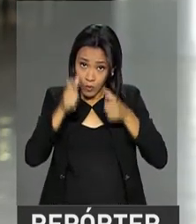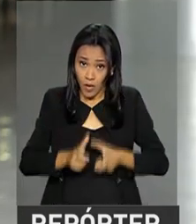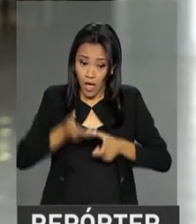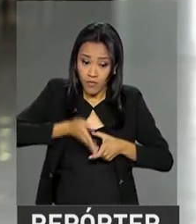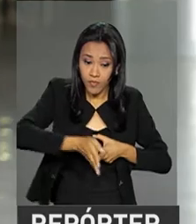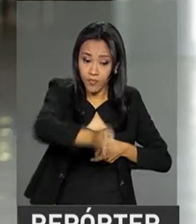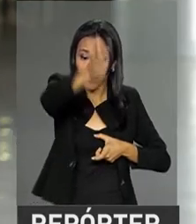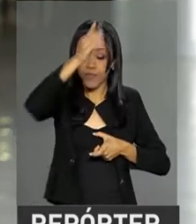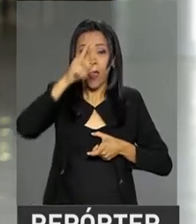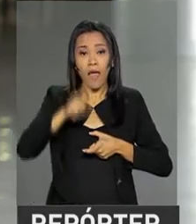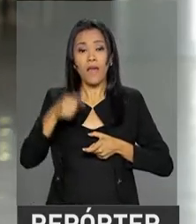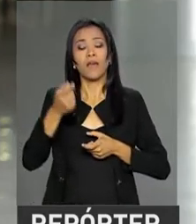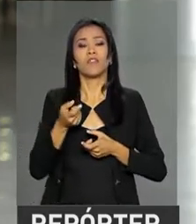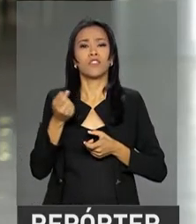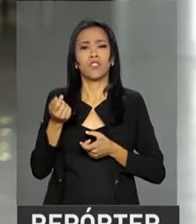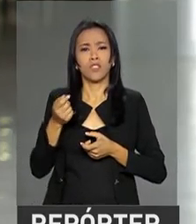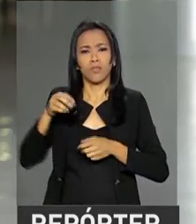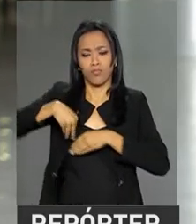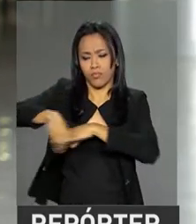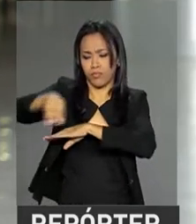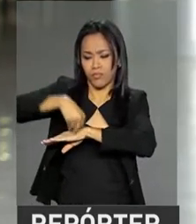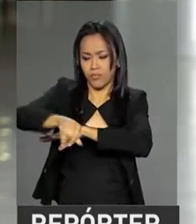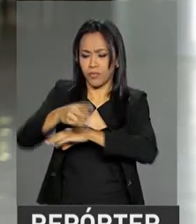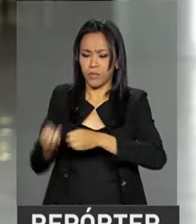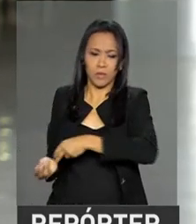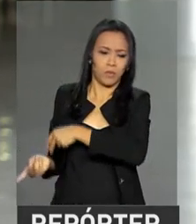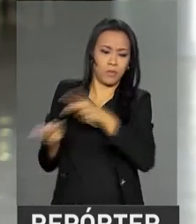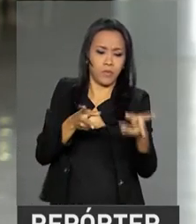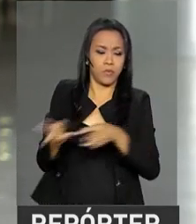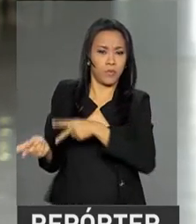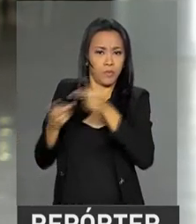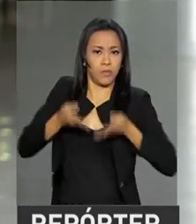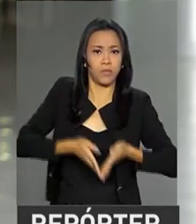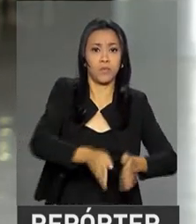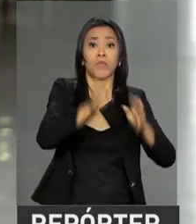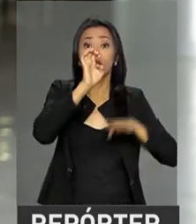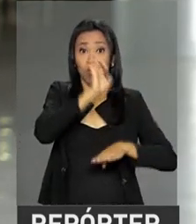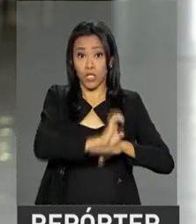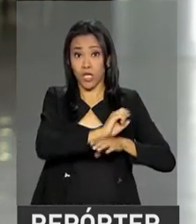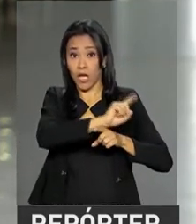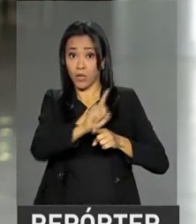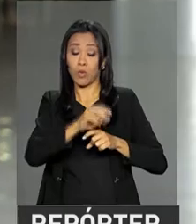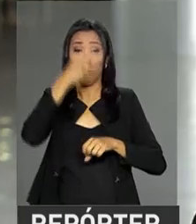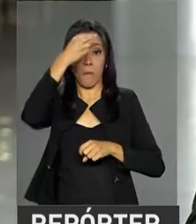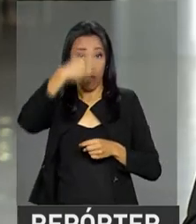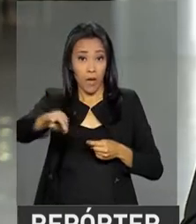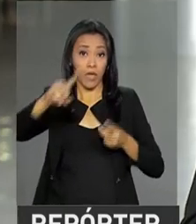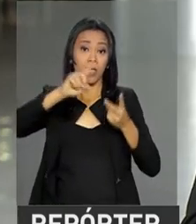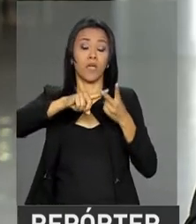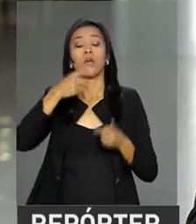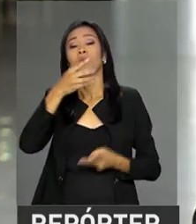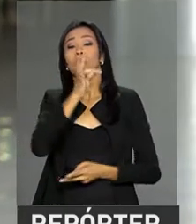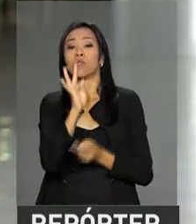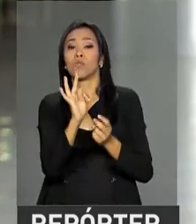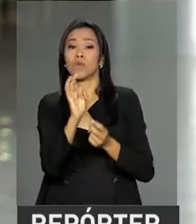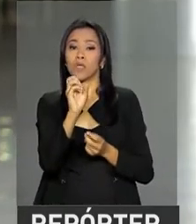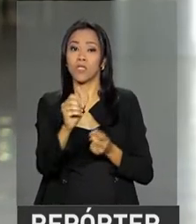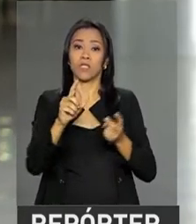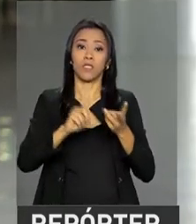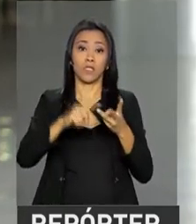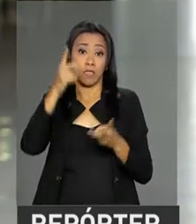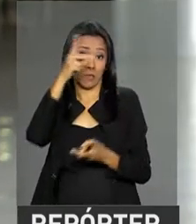produção agrícola da região conhecida como matopiba quem envolve aí os estados do maranhão tocantins piauí e da bahia